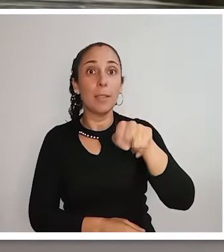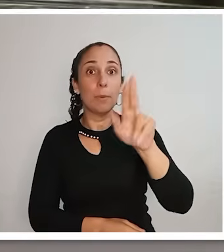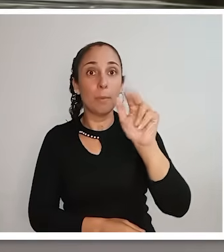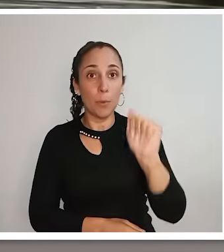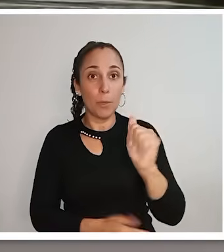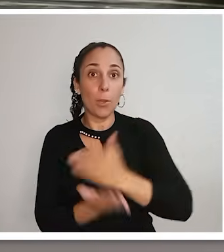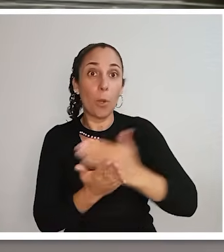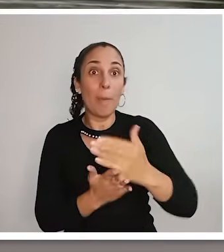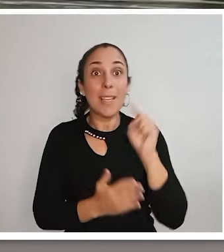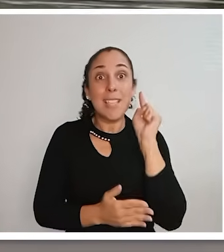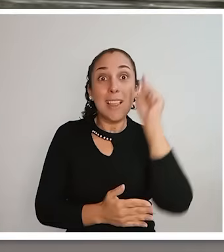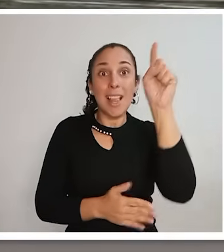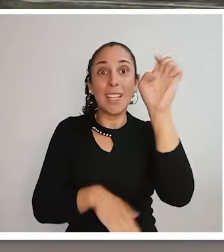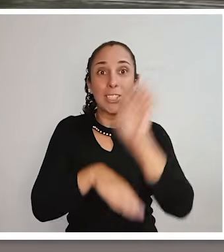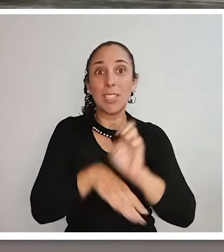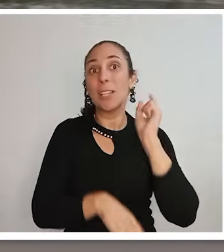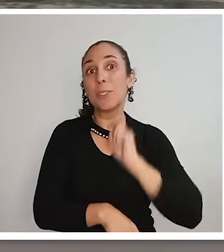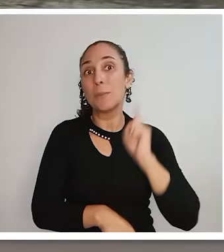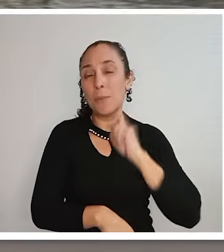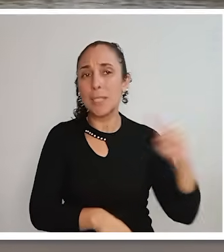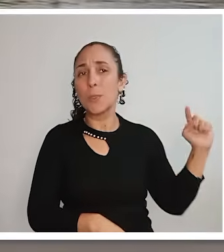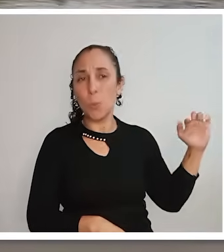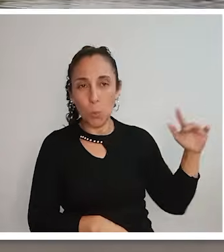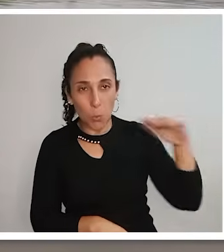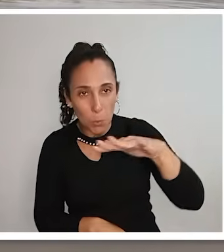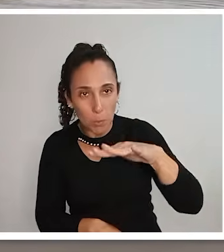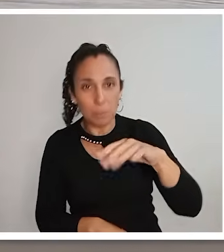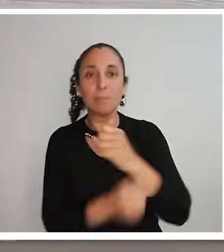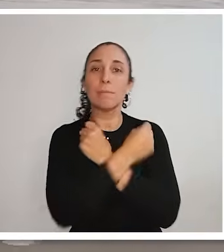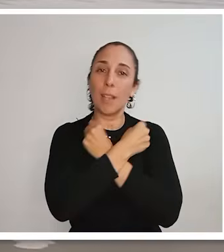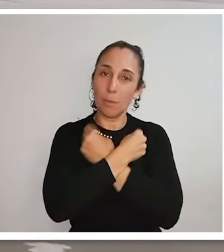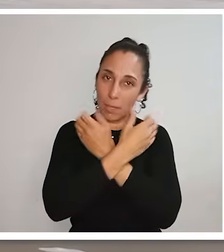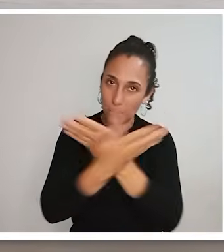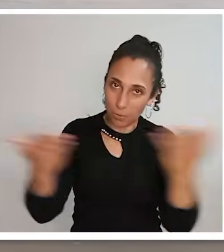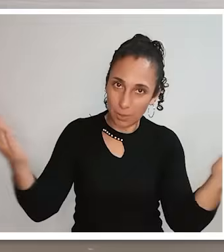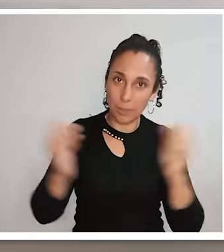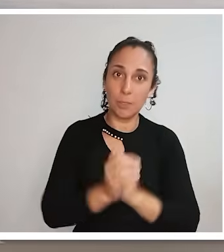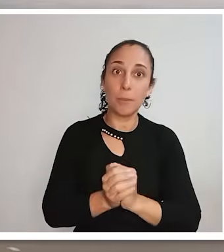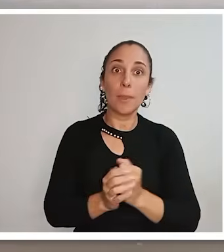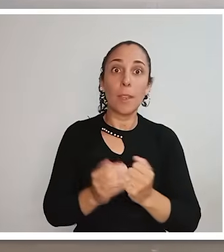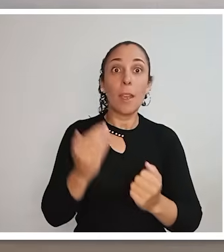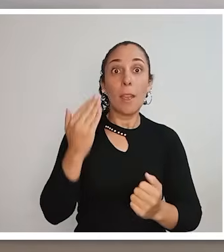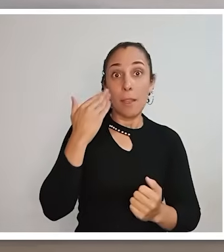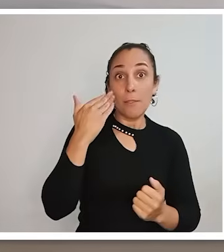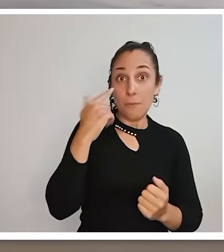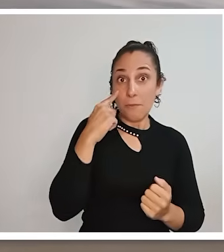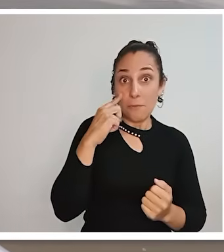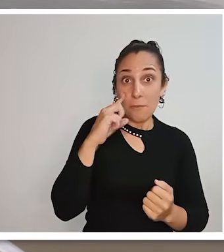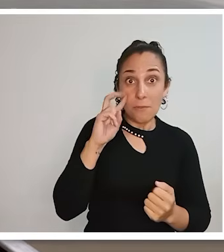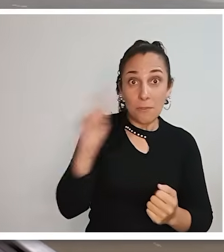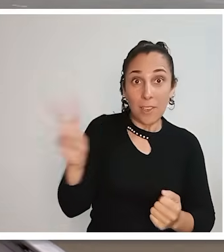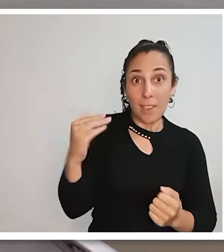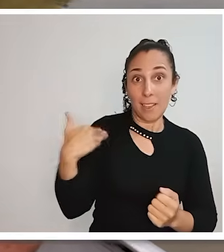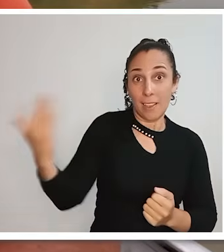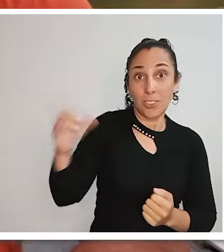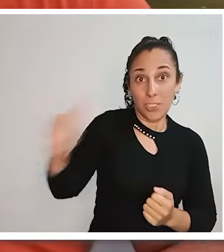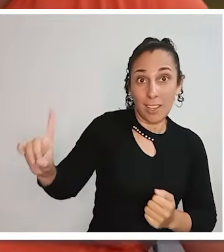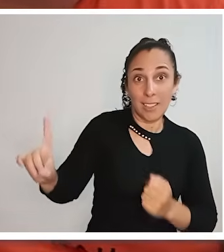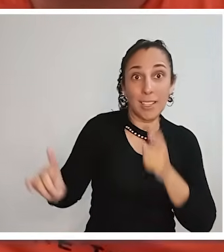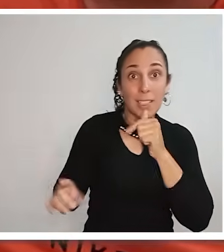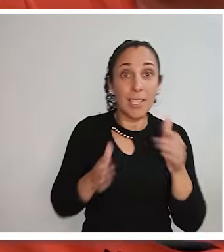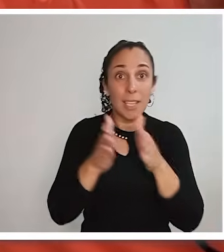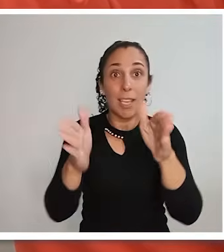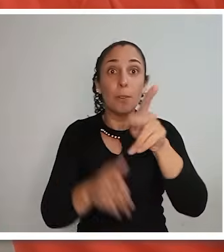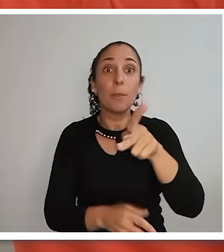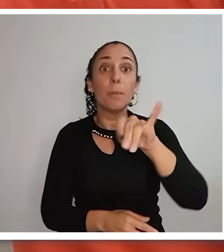Rio Paraibuna, que nasce no estado de Minas Gerais, passa por várias cidades, inclusive Juiz de Fora. Um grande abraço aí para o povo mineiro. E aqui